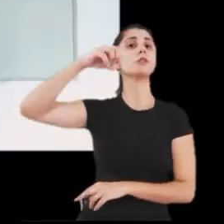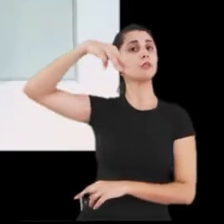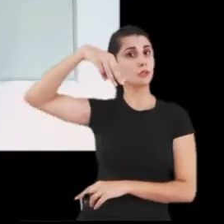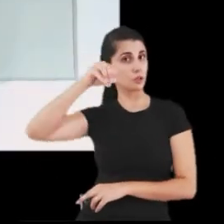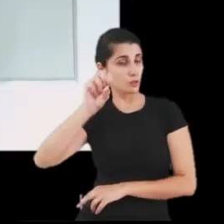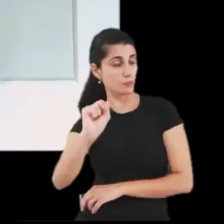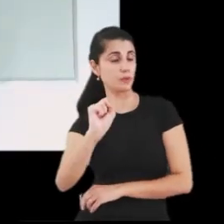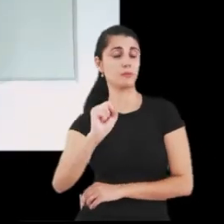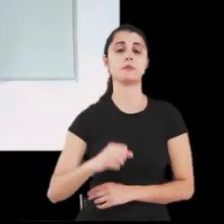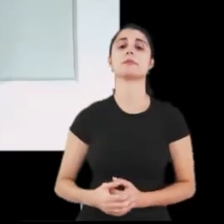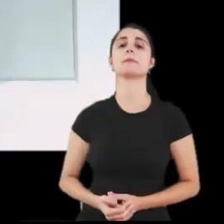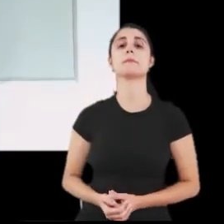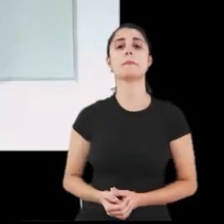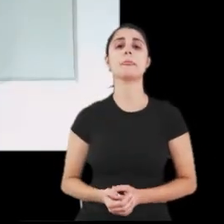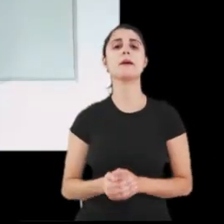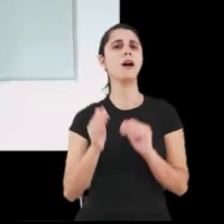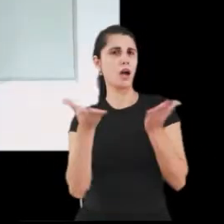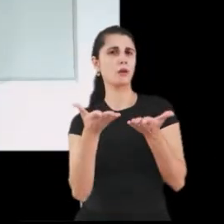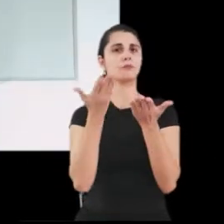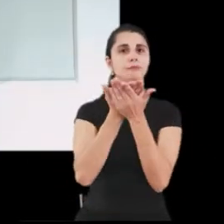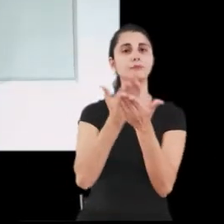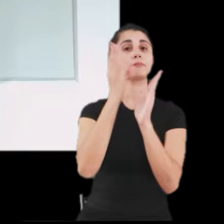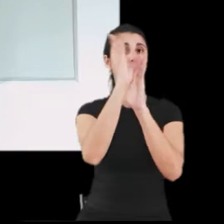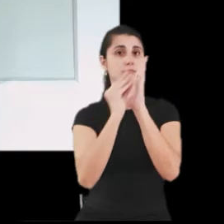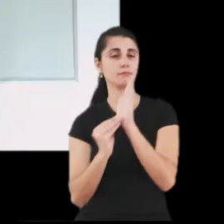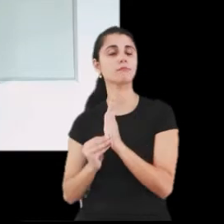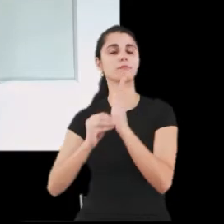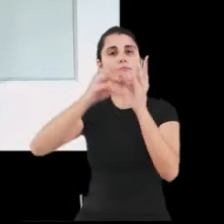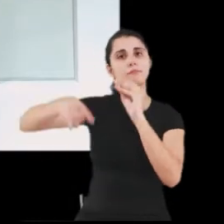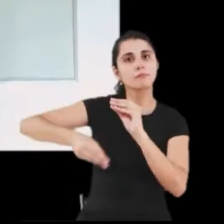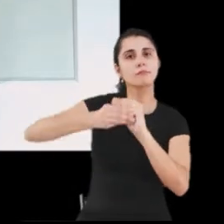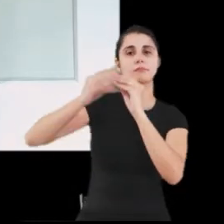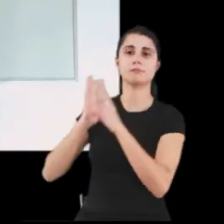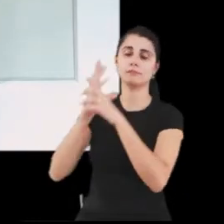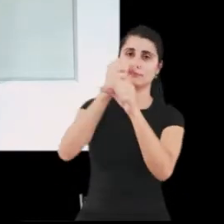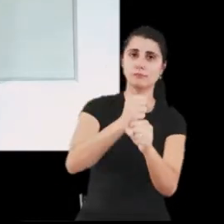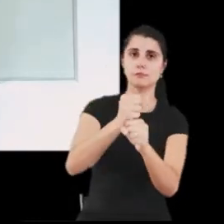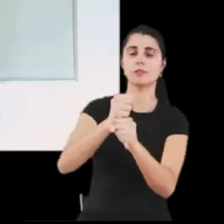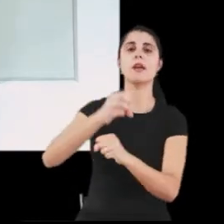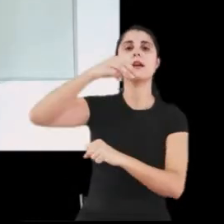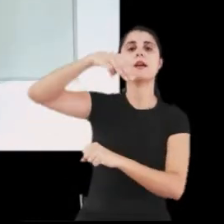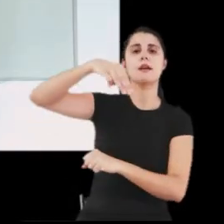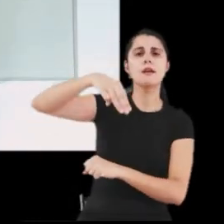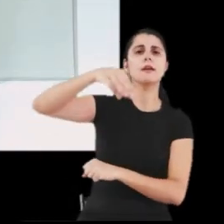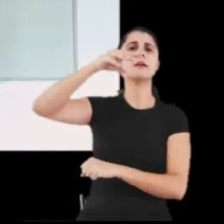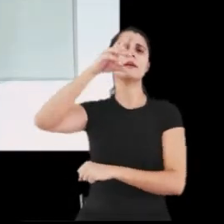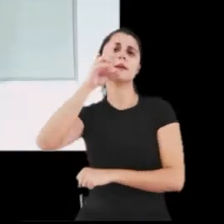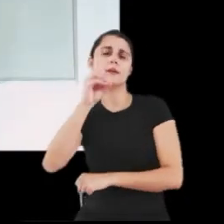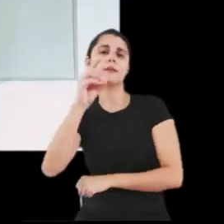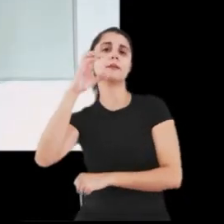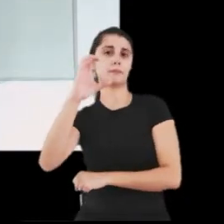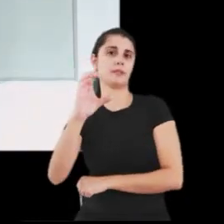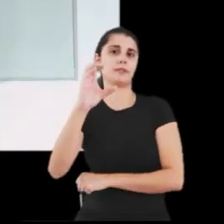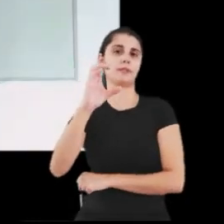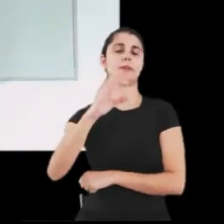Veremos agora um conteúdo que faz parte da aritmética, que é o máximo divisor comum, mais conhecido pela